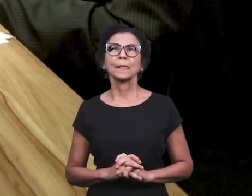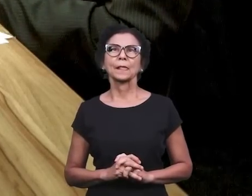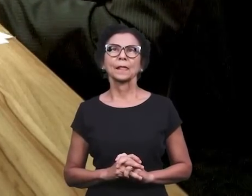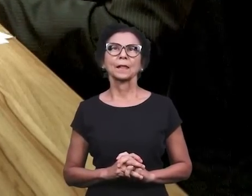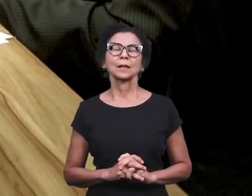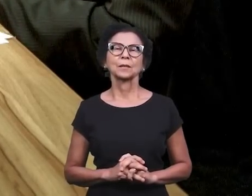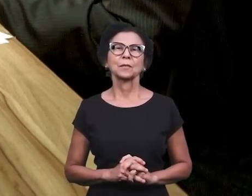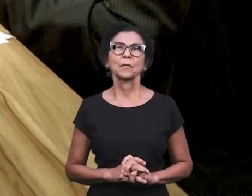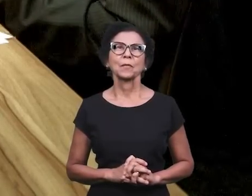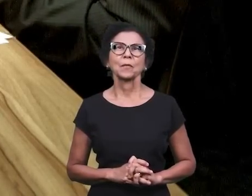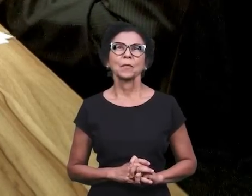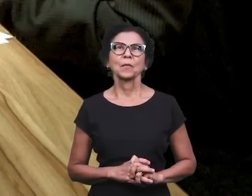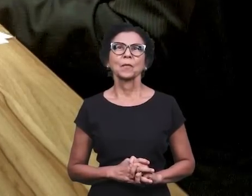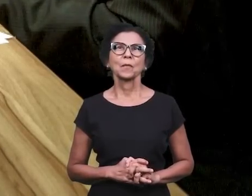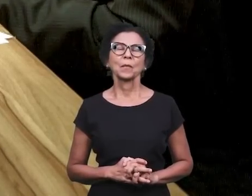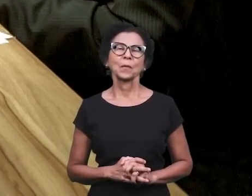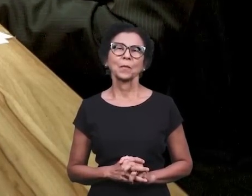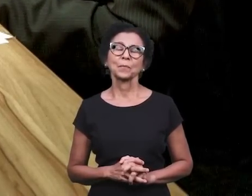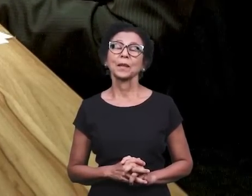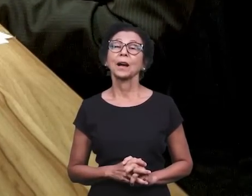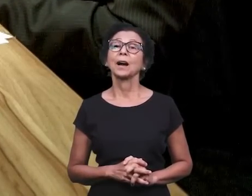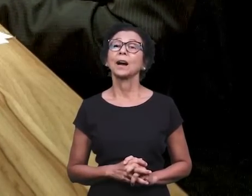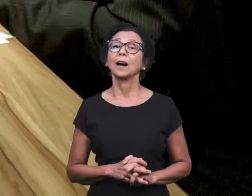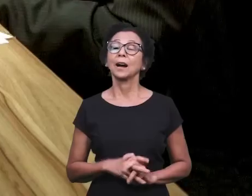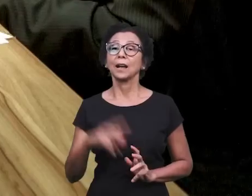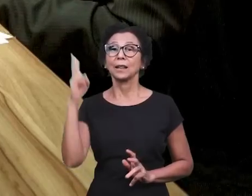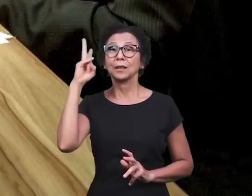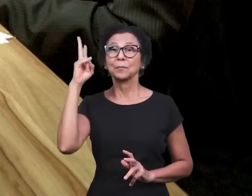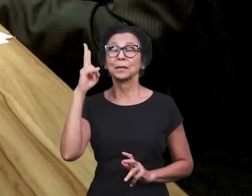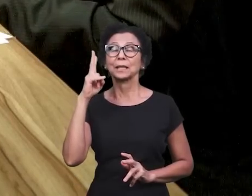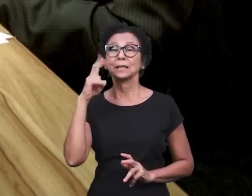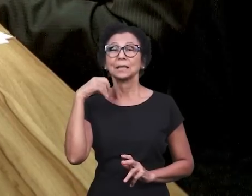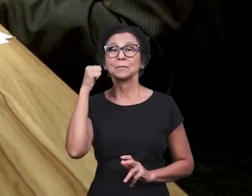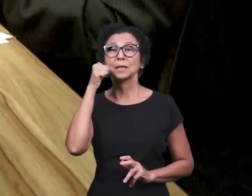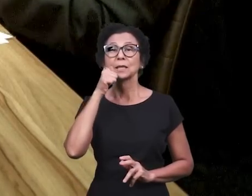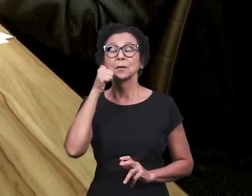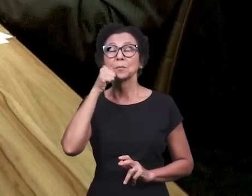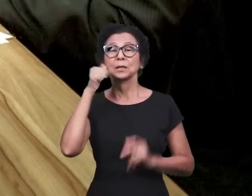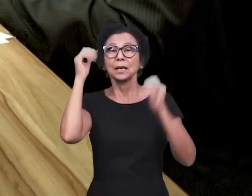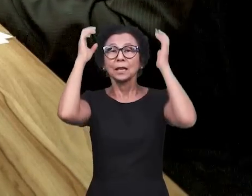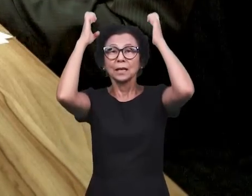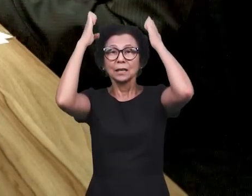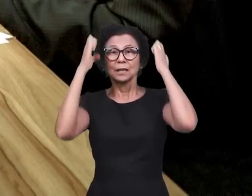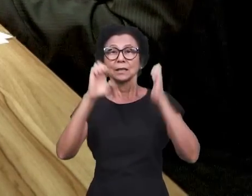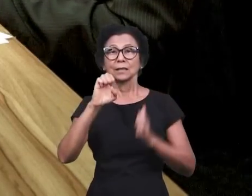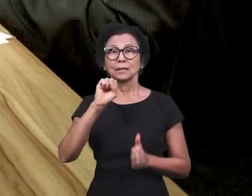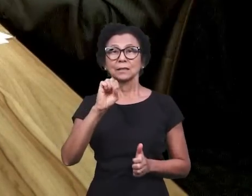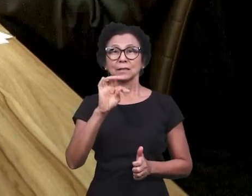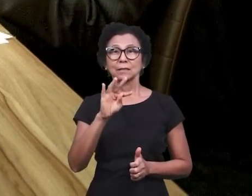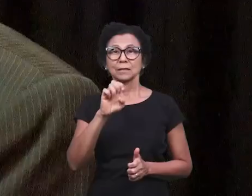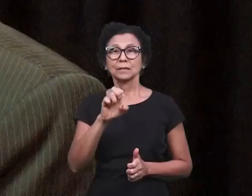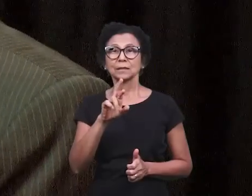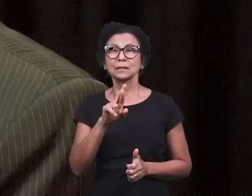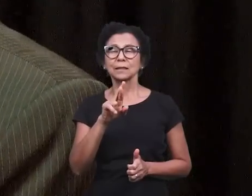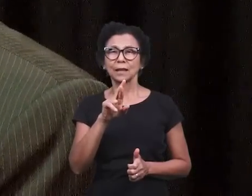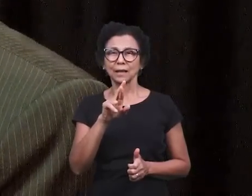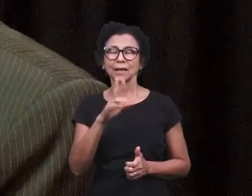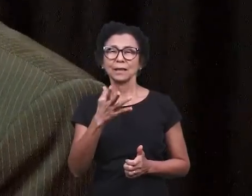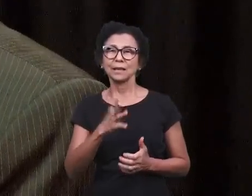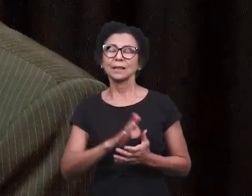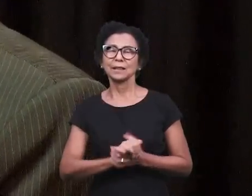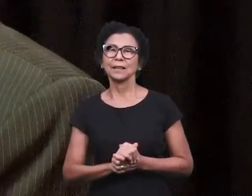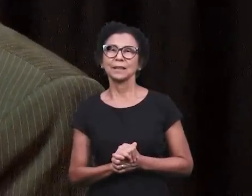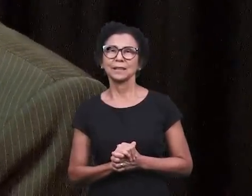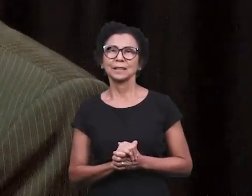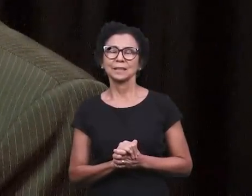lá de Esther, né? Exato, Esther você e está falando Mordecai, sobre né? isso, né? O primo dela diz exatamente isso para ela. Quem sabe, né? Se foi